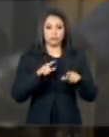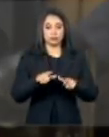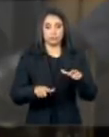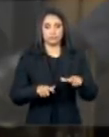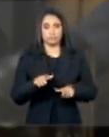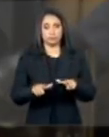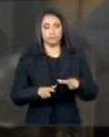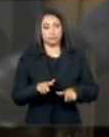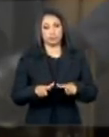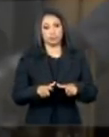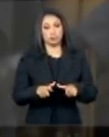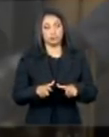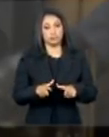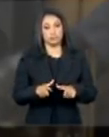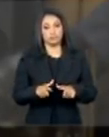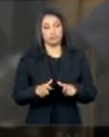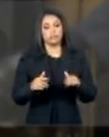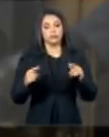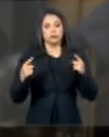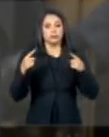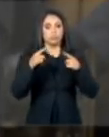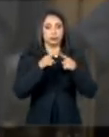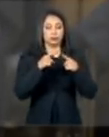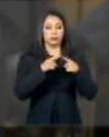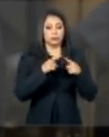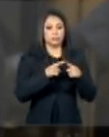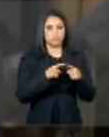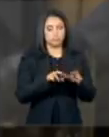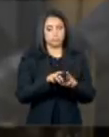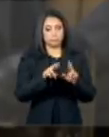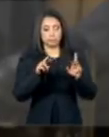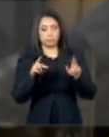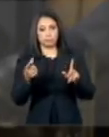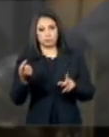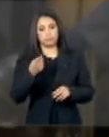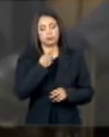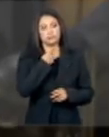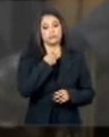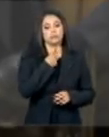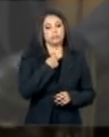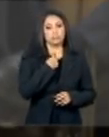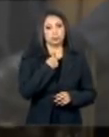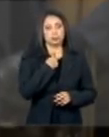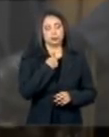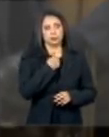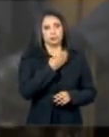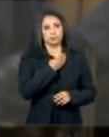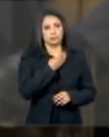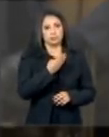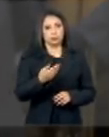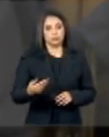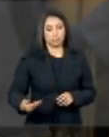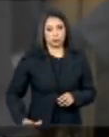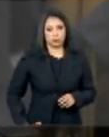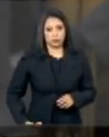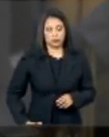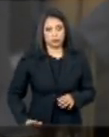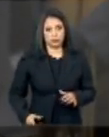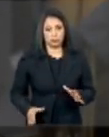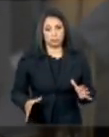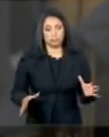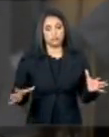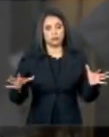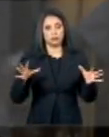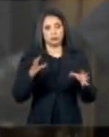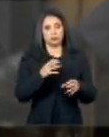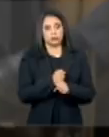a combinação de diferentes vontades e de diferentes entes públicos na conclusão do ato de